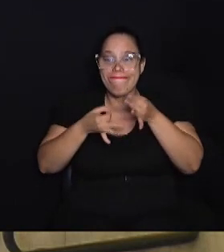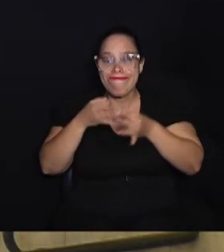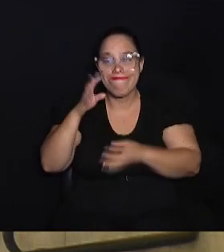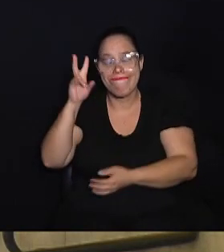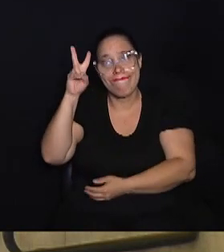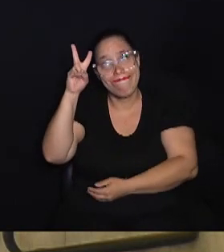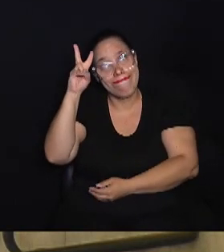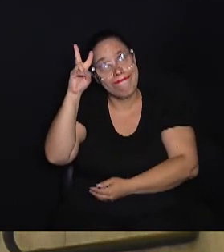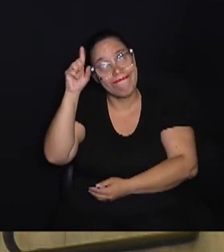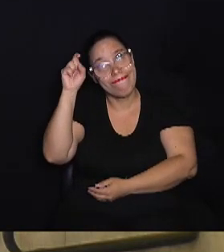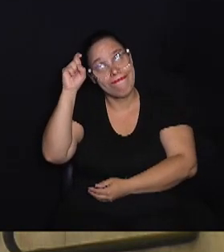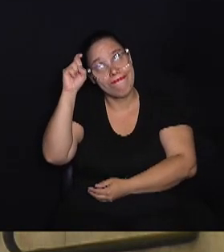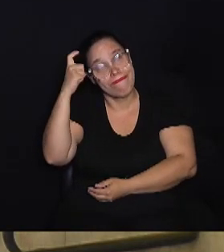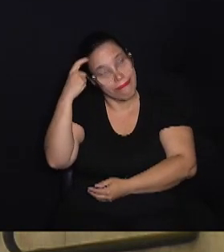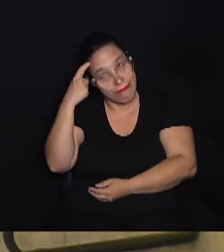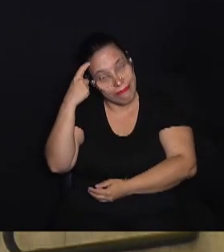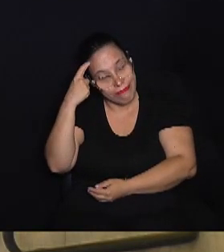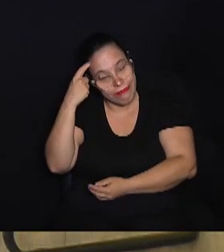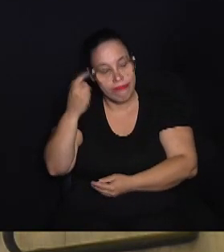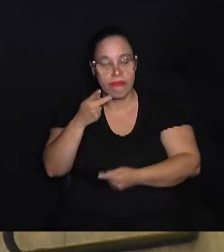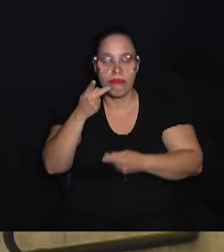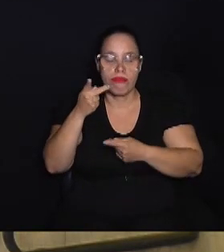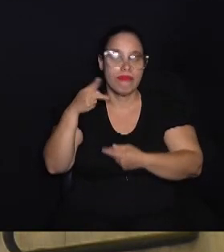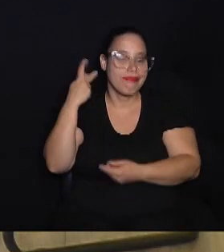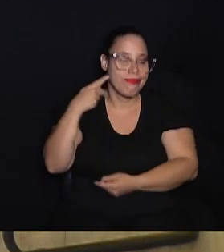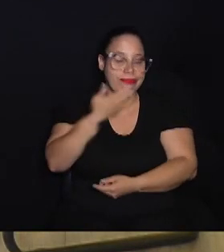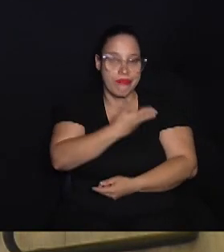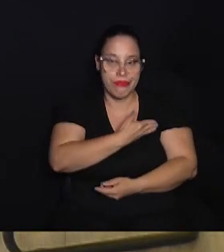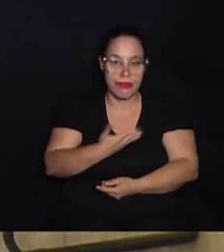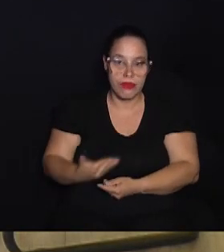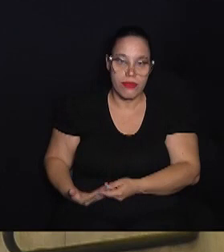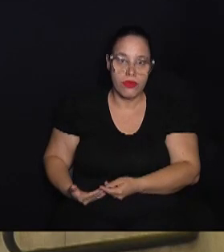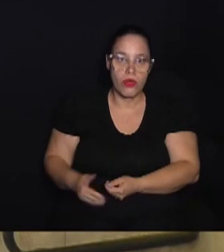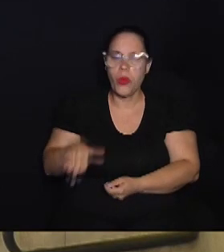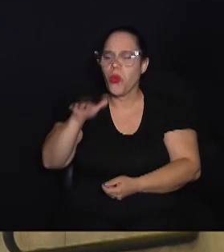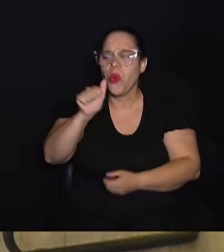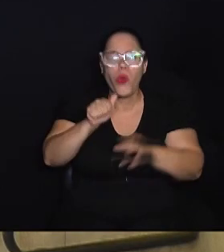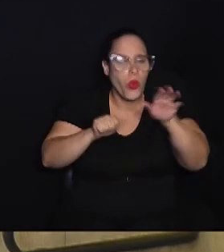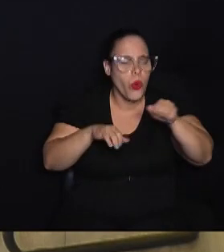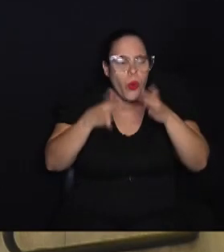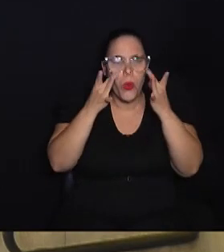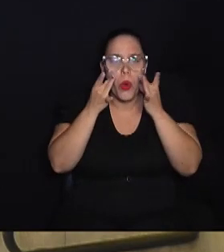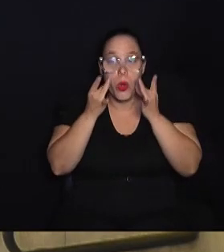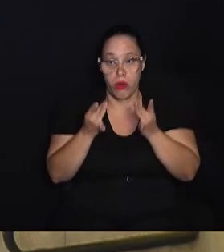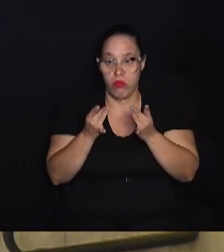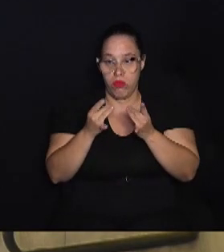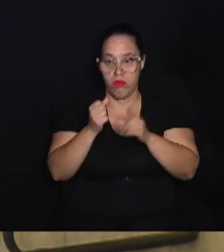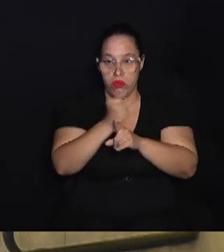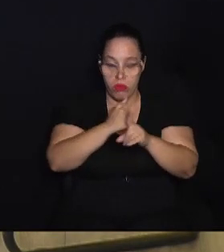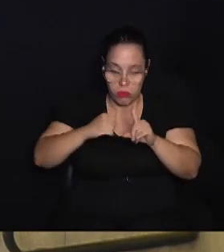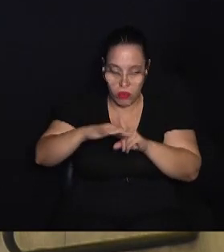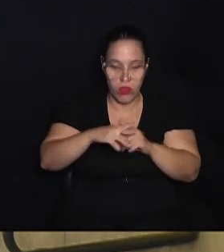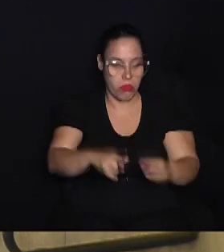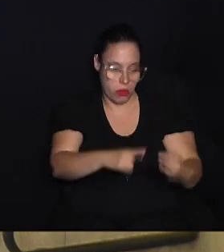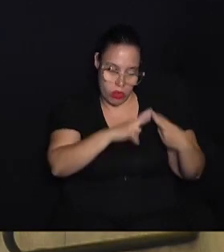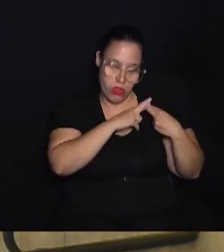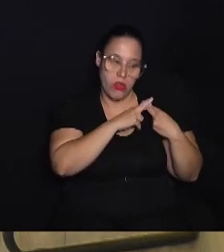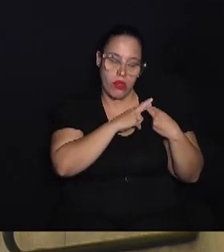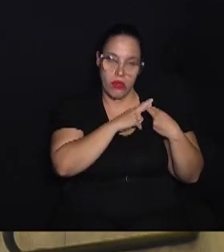de políticas públicas para também fazer esse chamamento da sociedade para suas